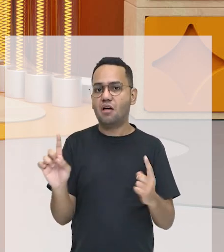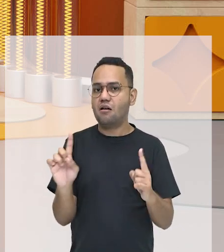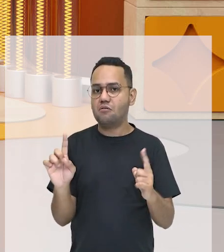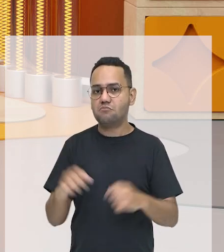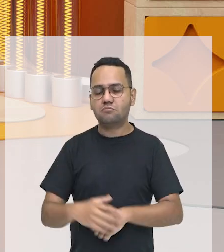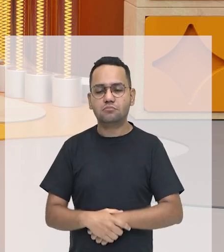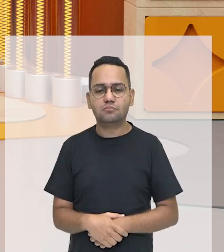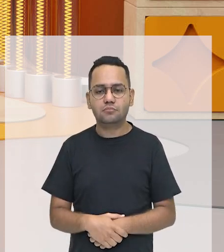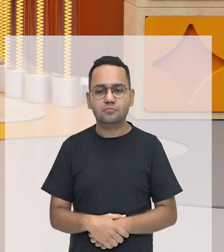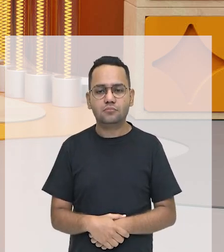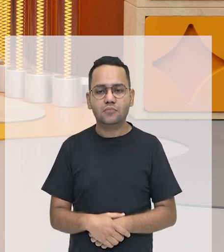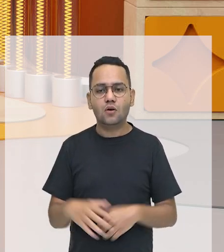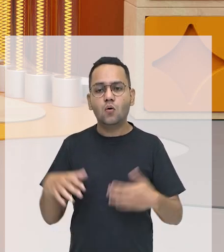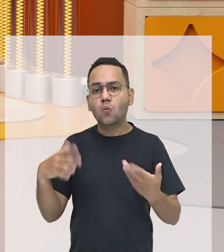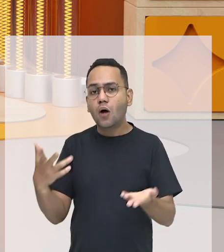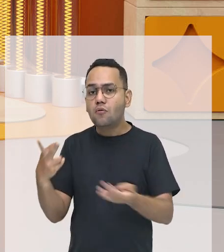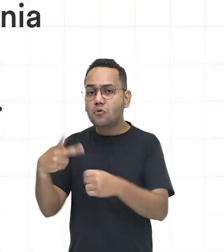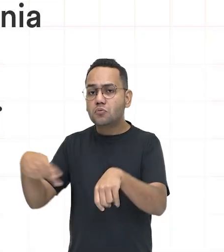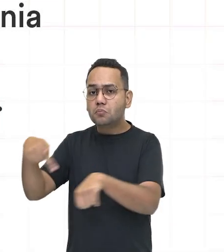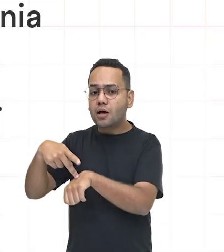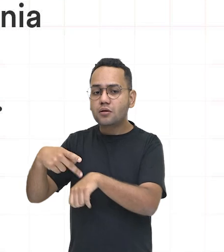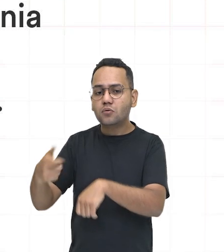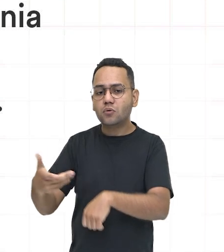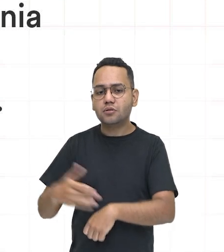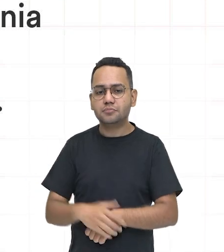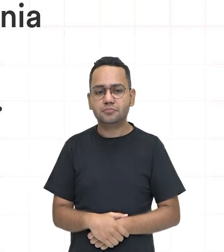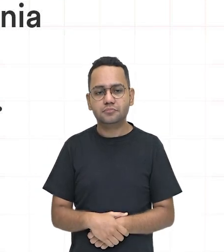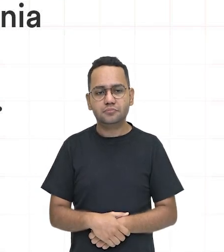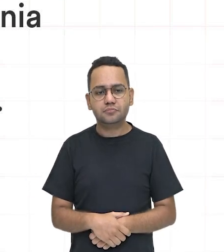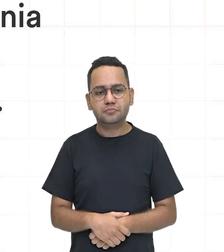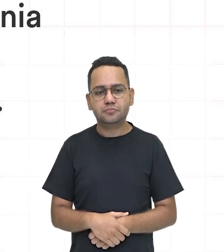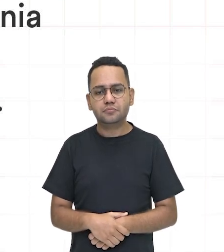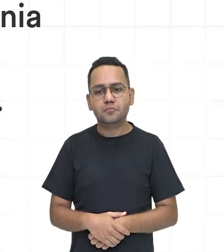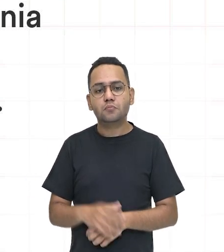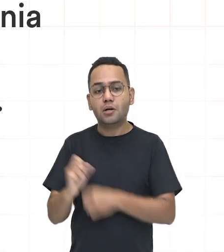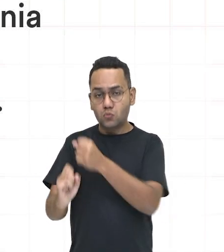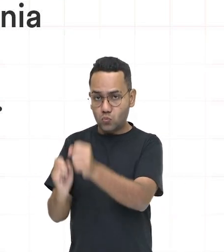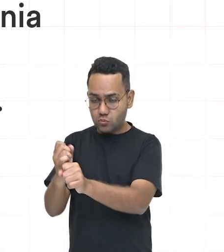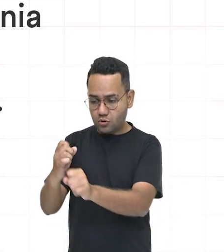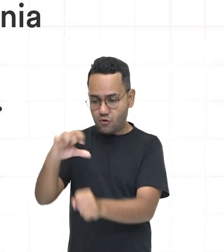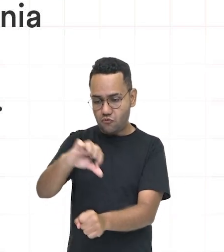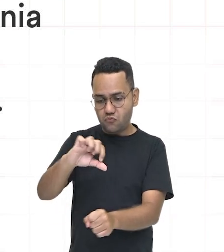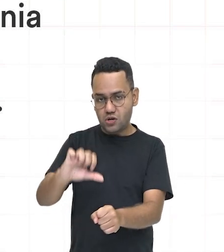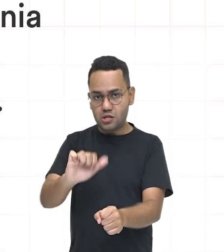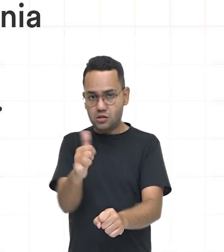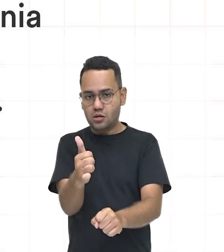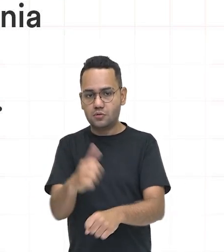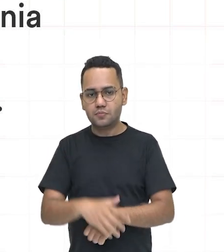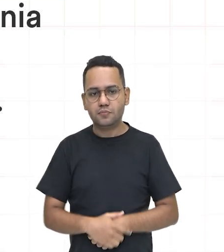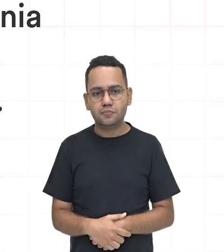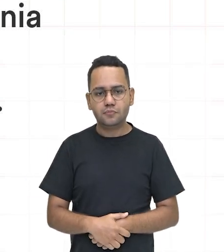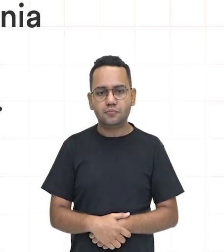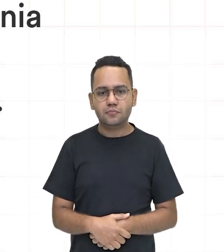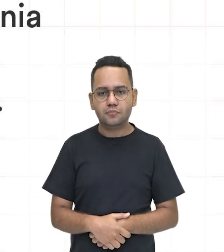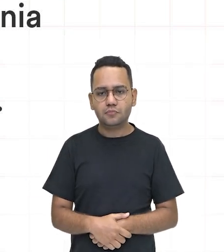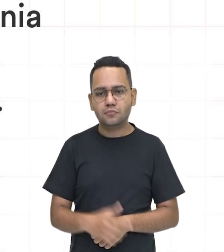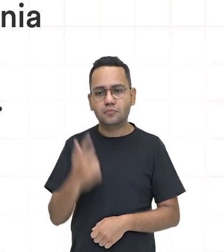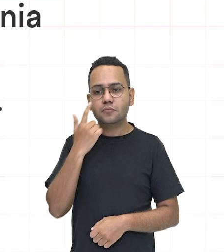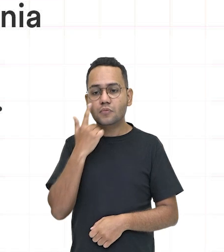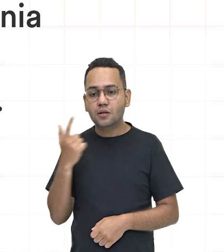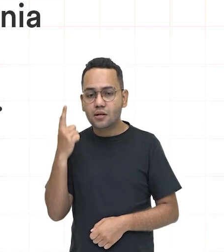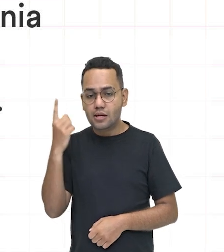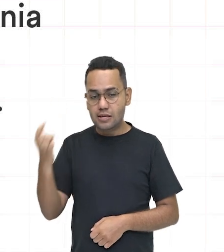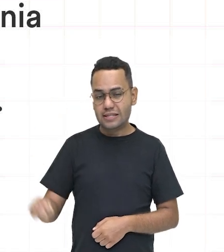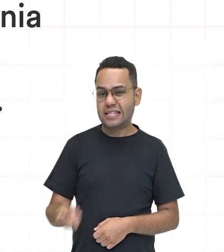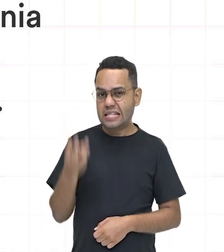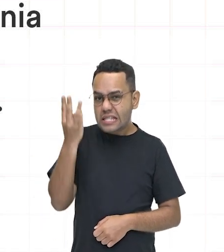Independentes. Quais foram esses países? Olha só, em 1991, Estônia,